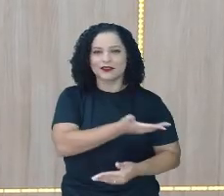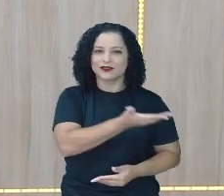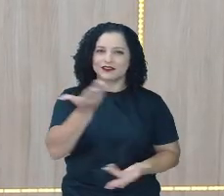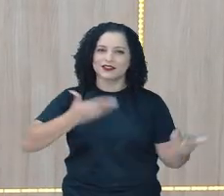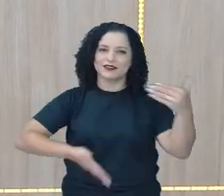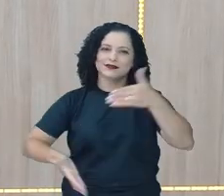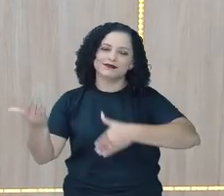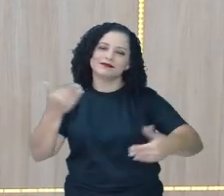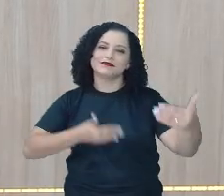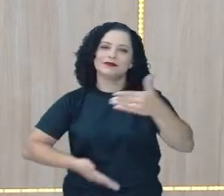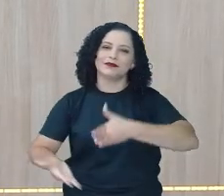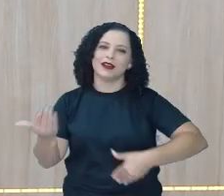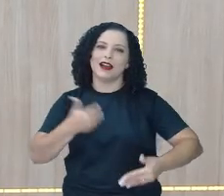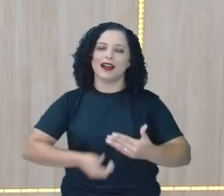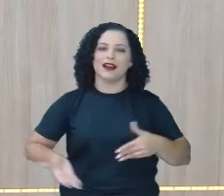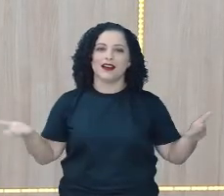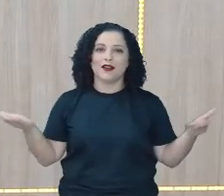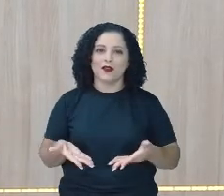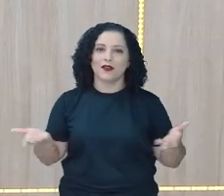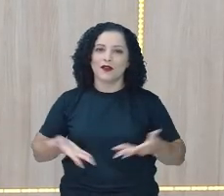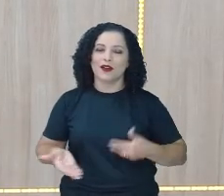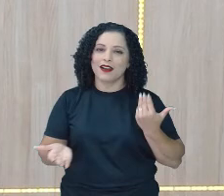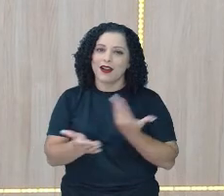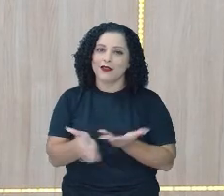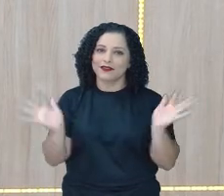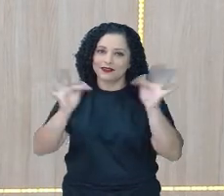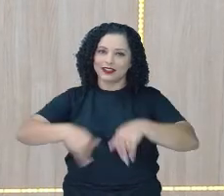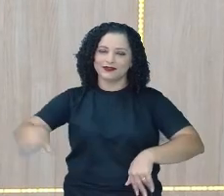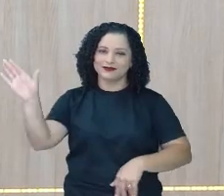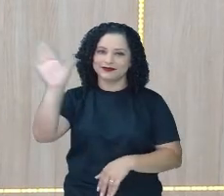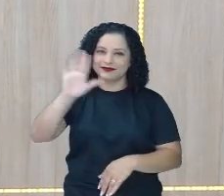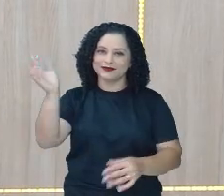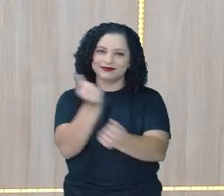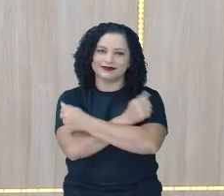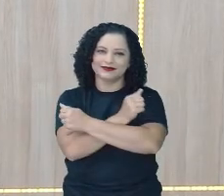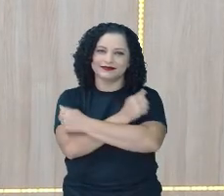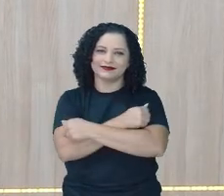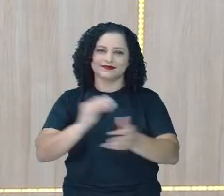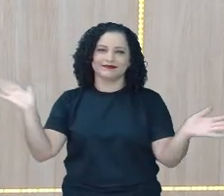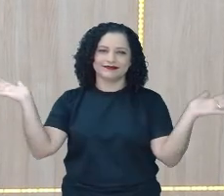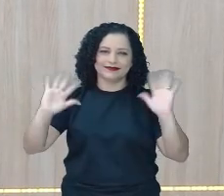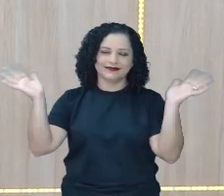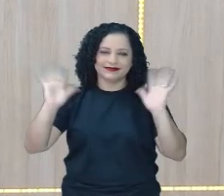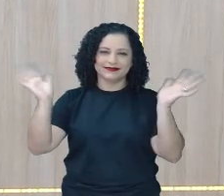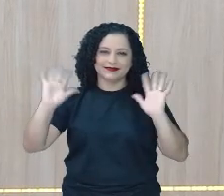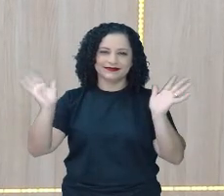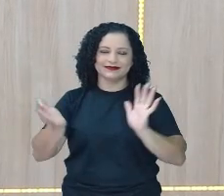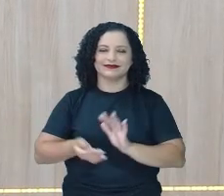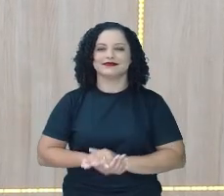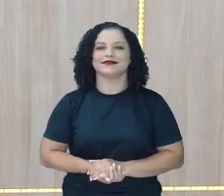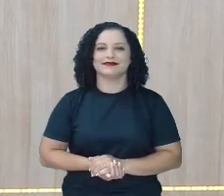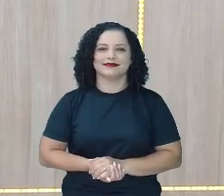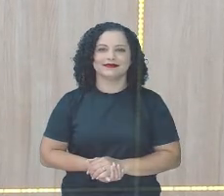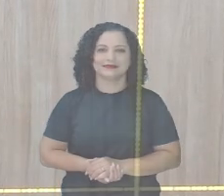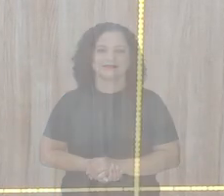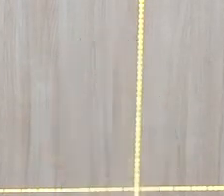conosco, pessoal. A gente vai se despedindo aqui do Educa Recife. Abraço, see you around. Vejo vocês por aí.